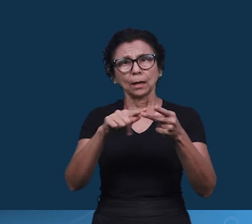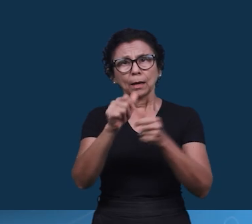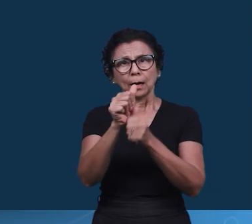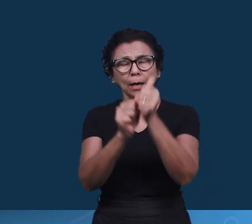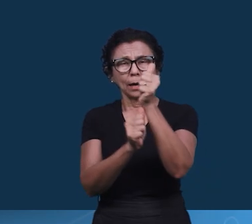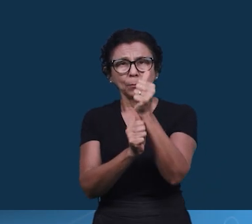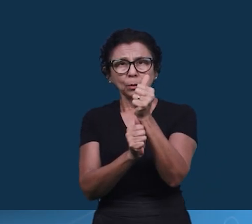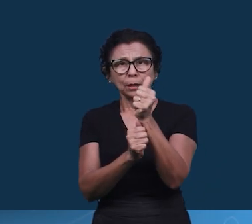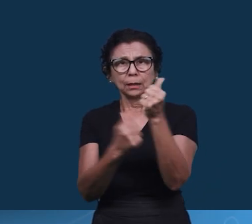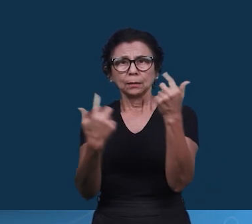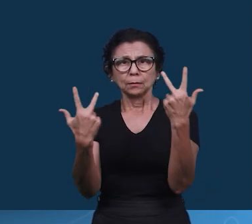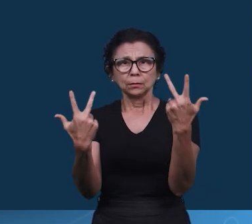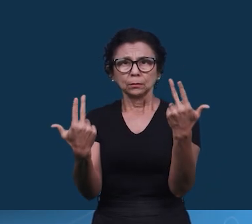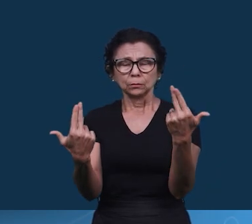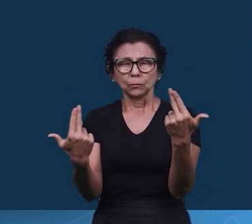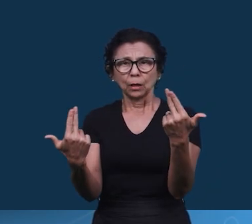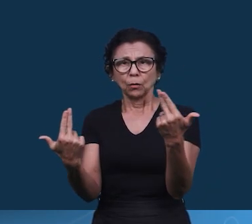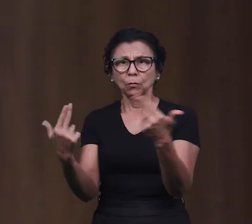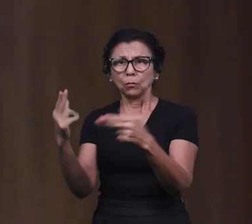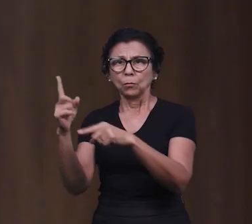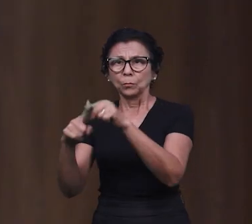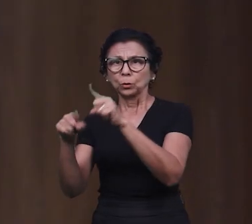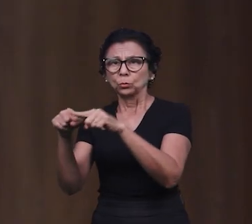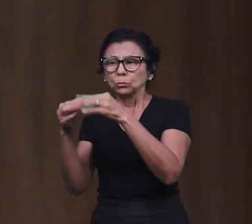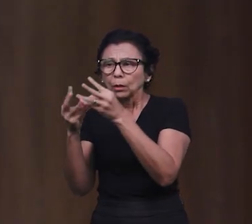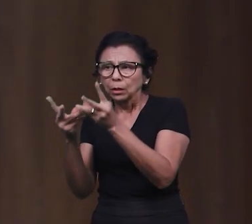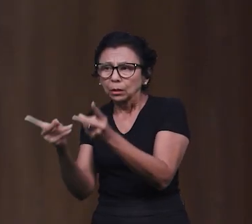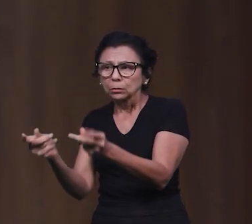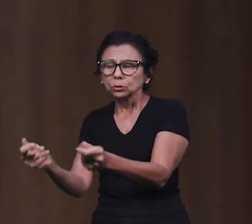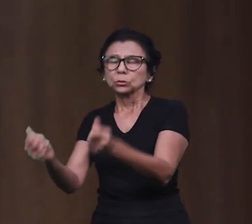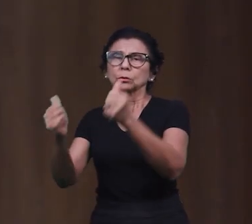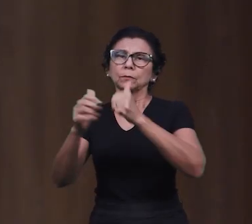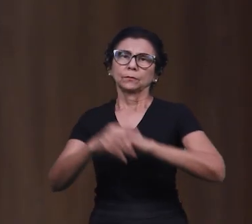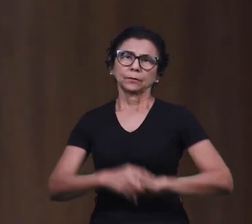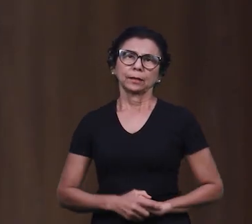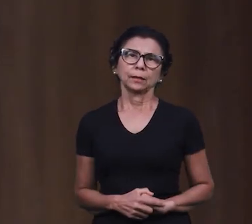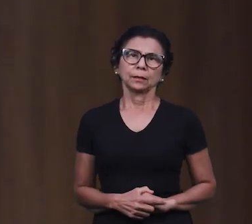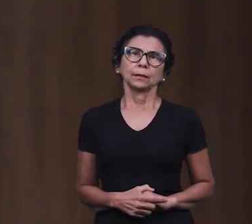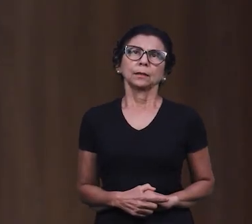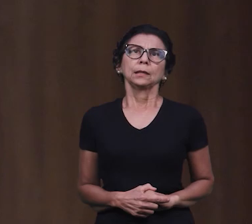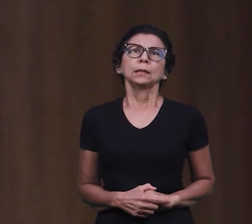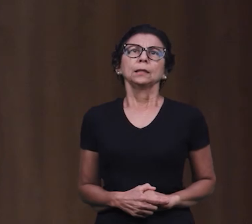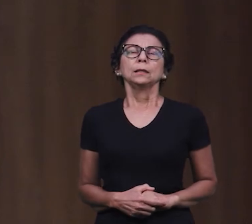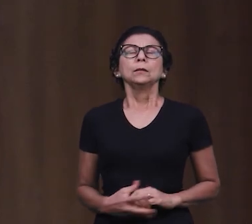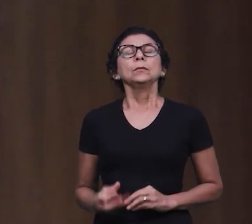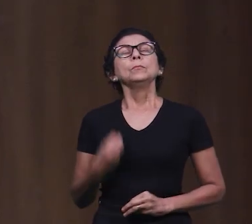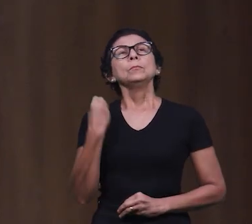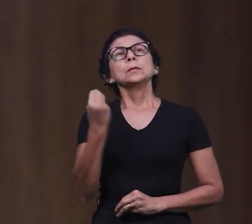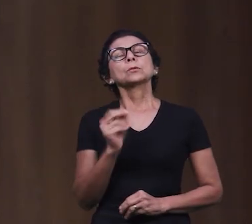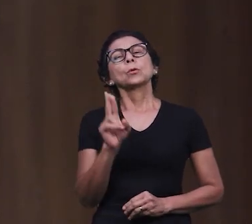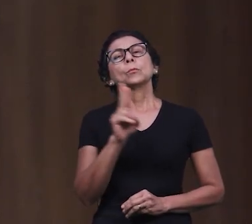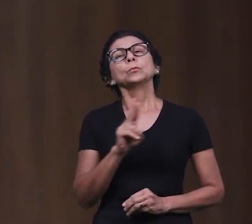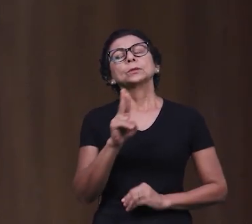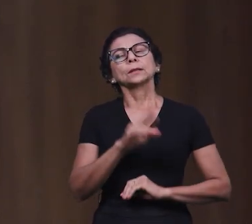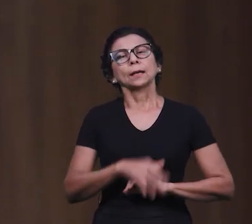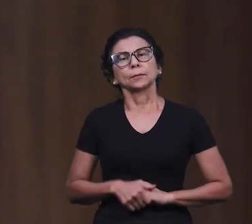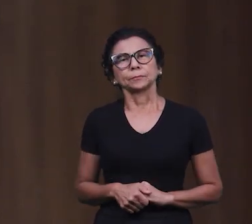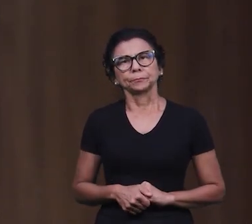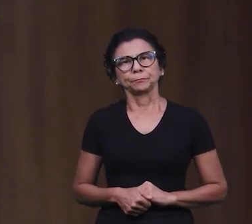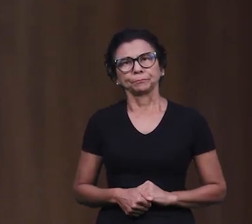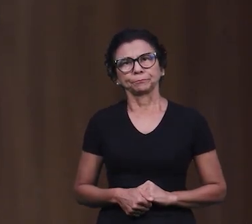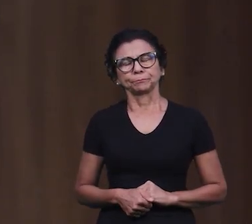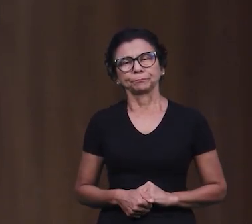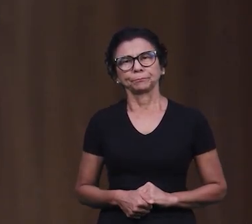da solubilidade. Como aplicar essa polaridade na solubilidade?